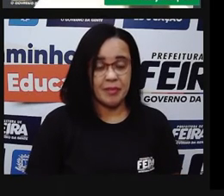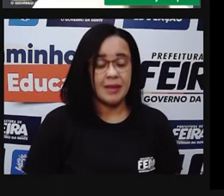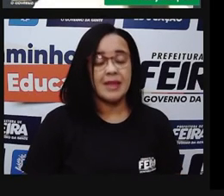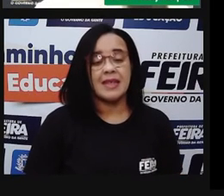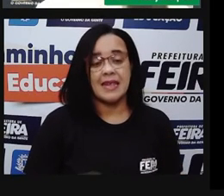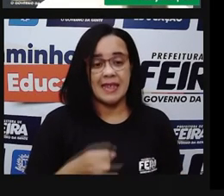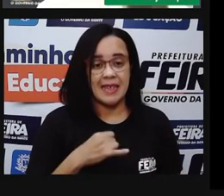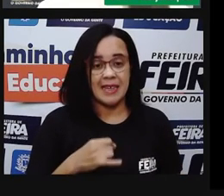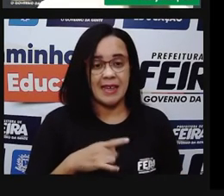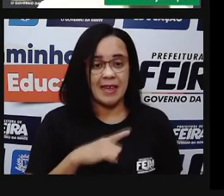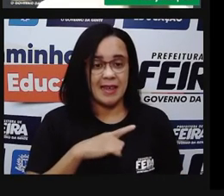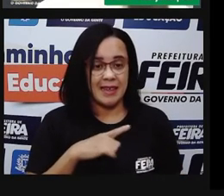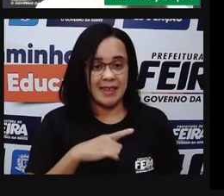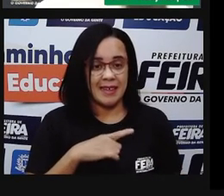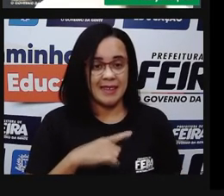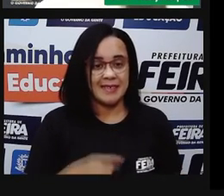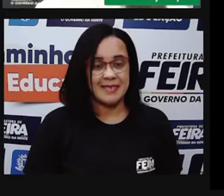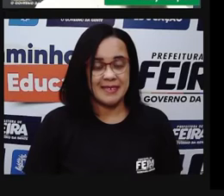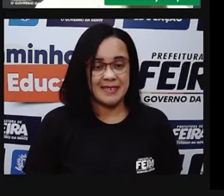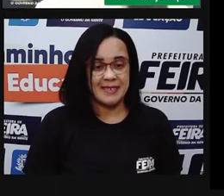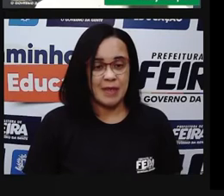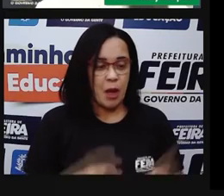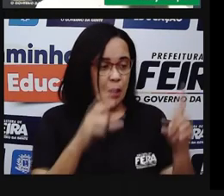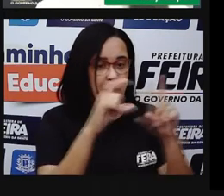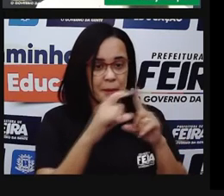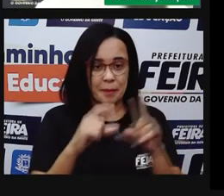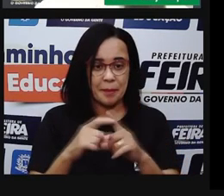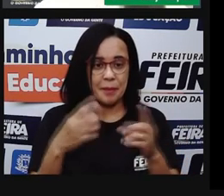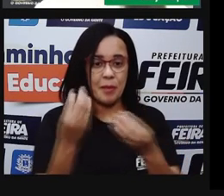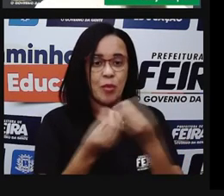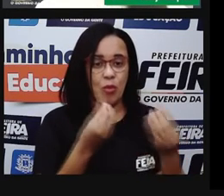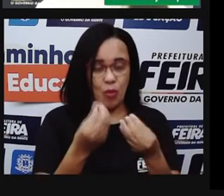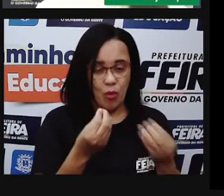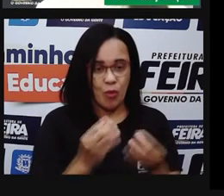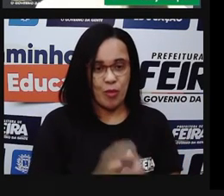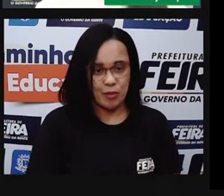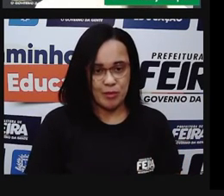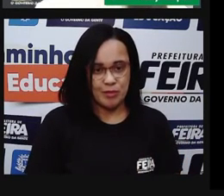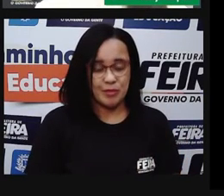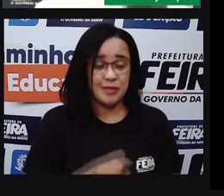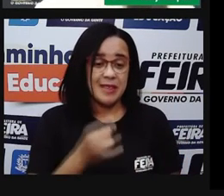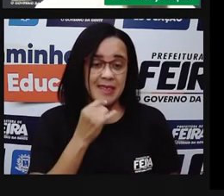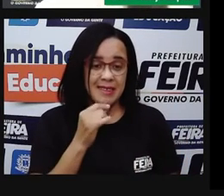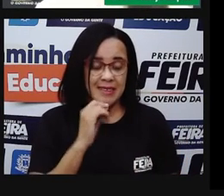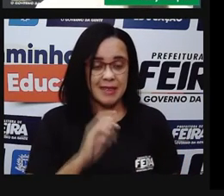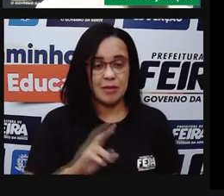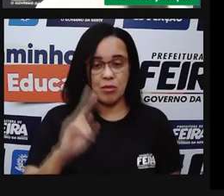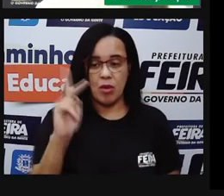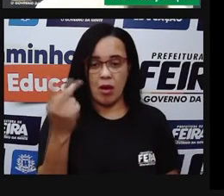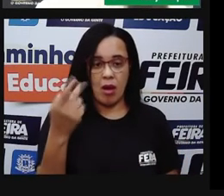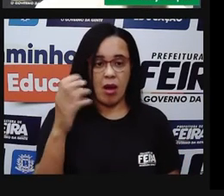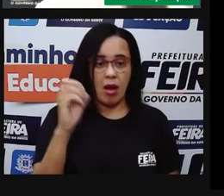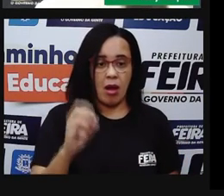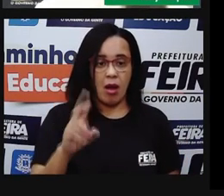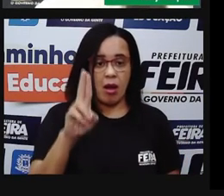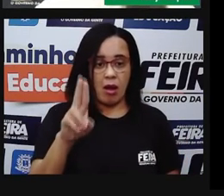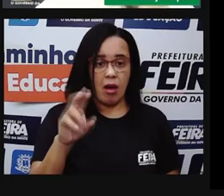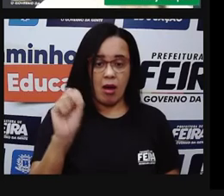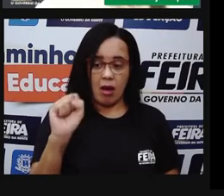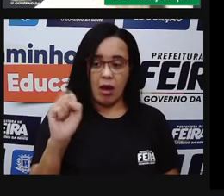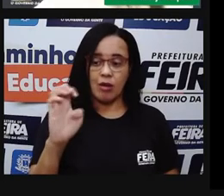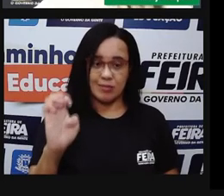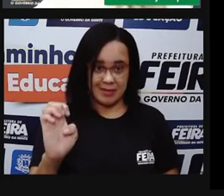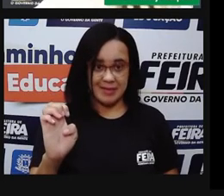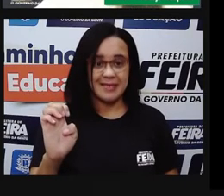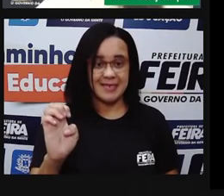house. Então, a gente não fala, como é uma palavra, né, de origem inglesa, a gente faz house. Então, esse H, ele